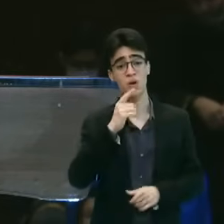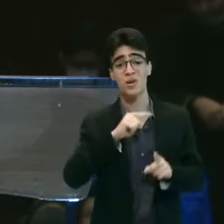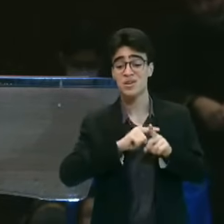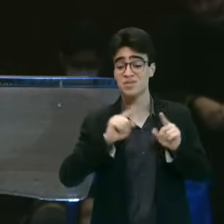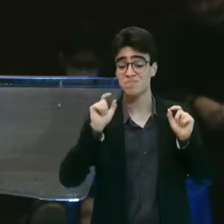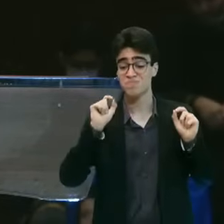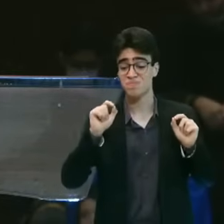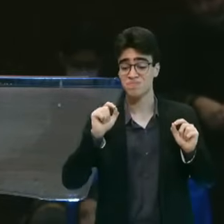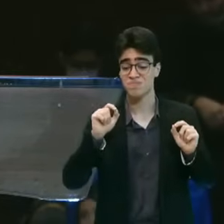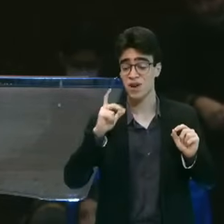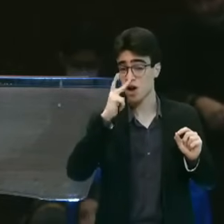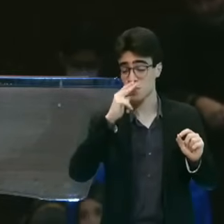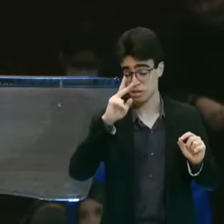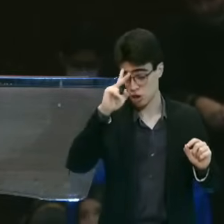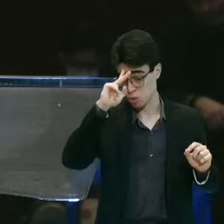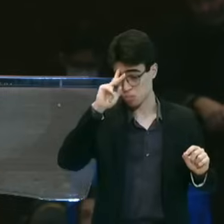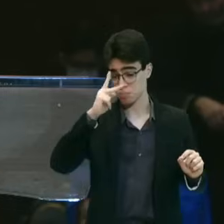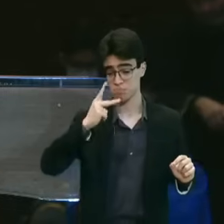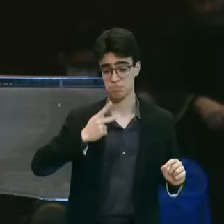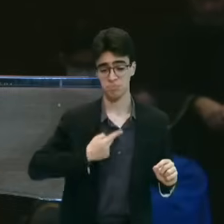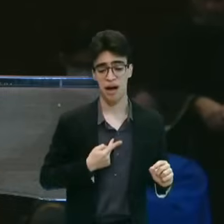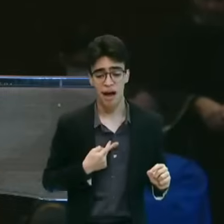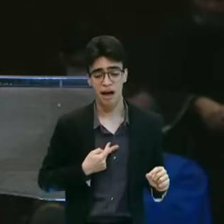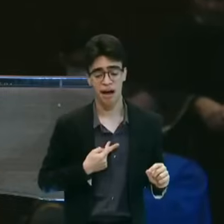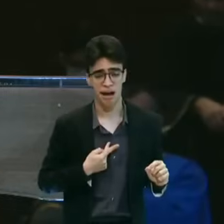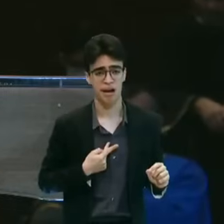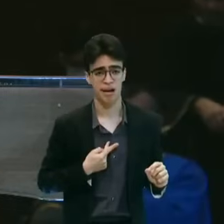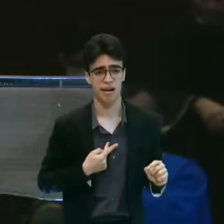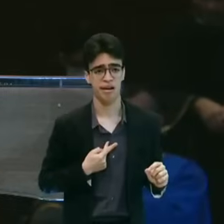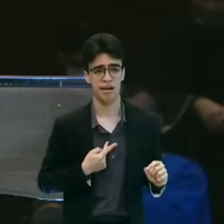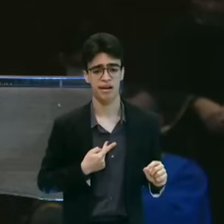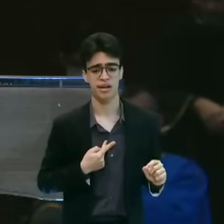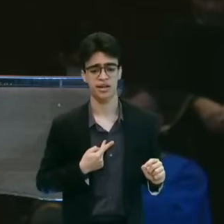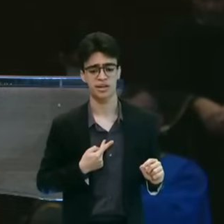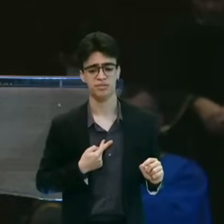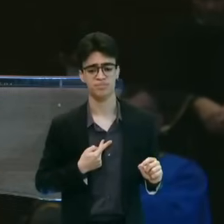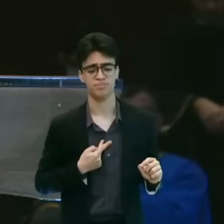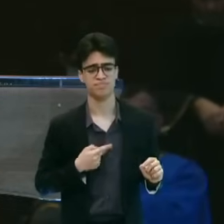numa autodeterminação e numa